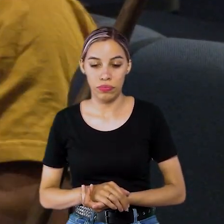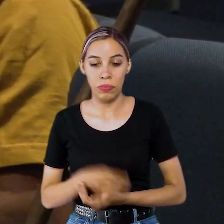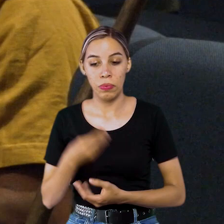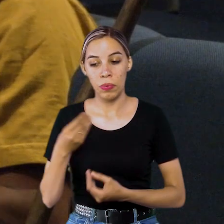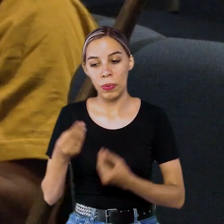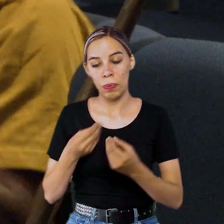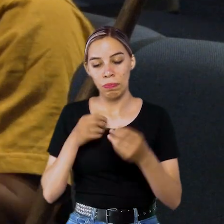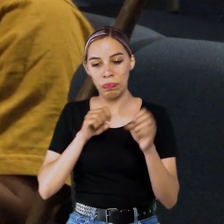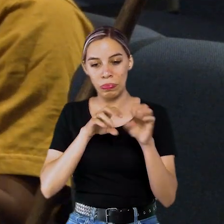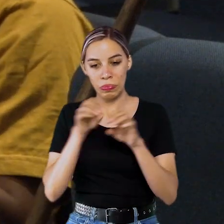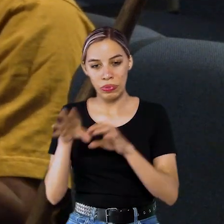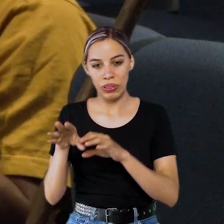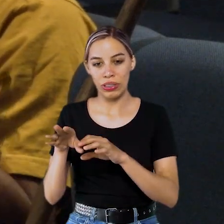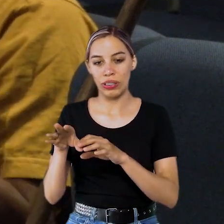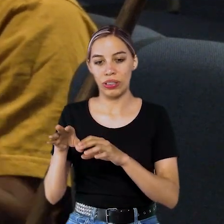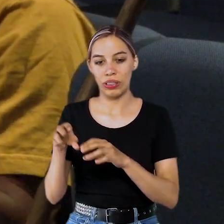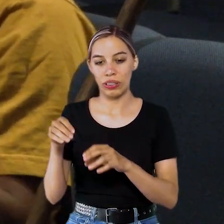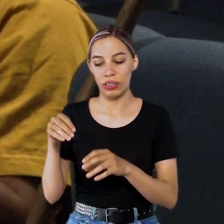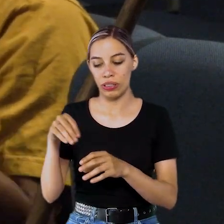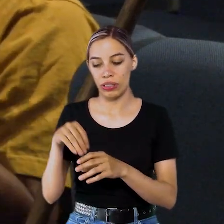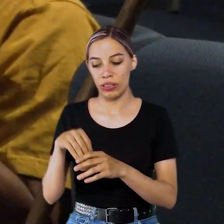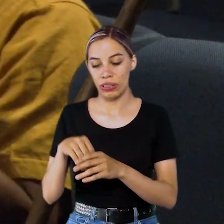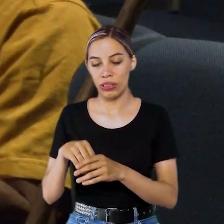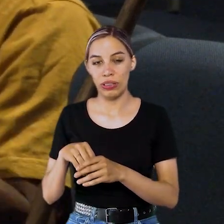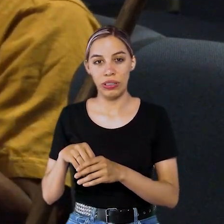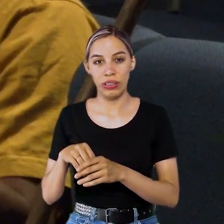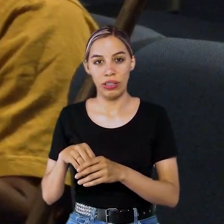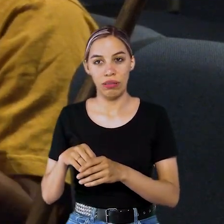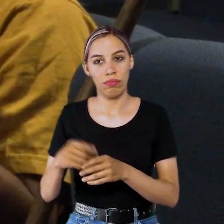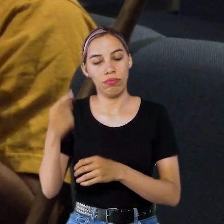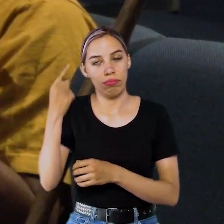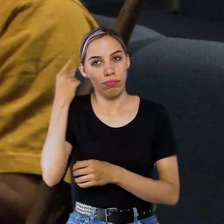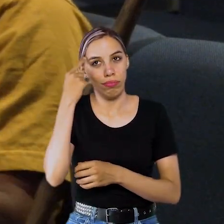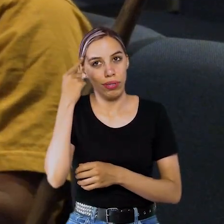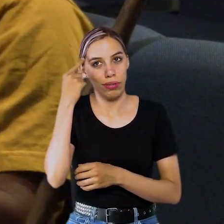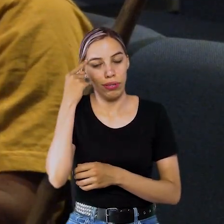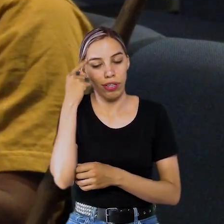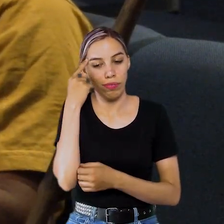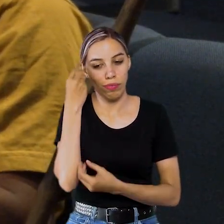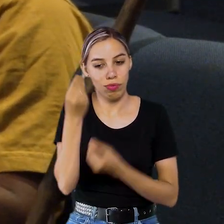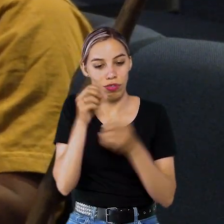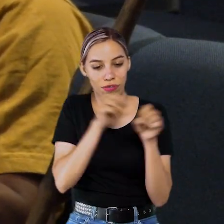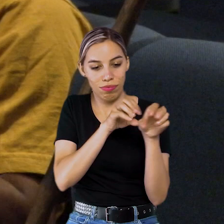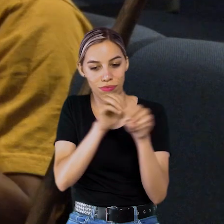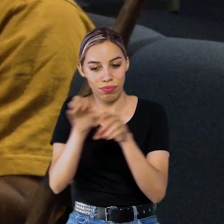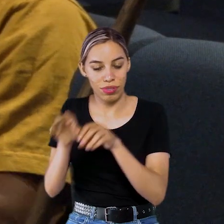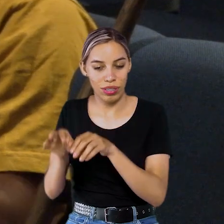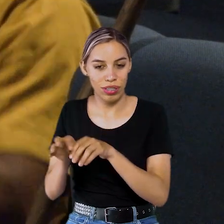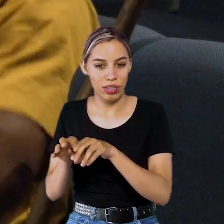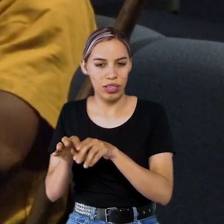da própria educação, né? O Tiamonha falou sobre esse pensamento, né, de educação,